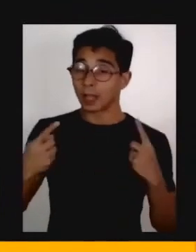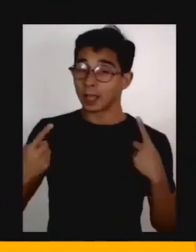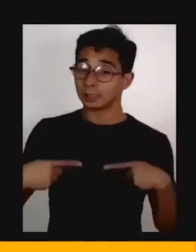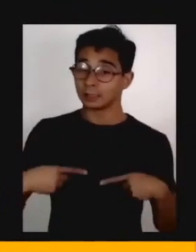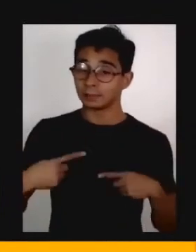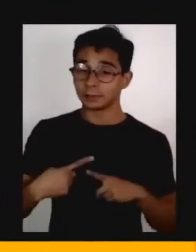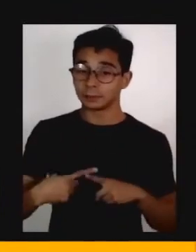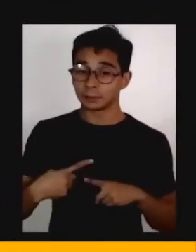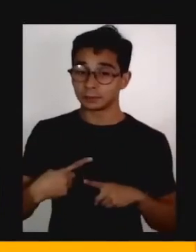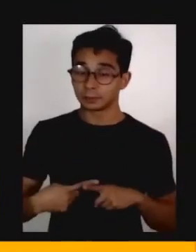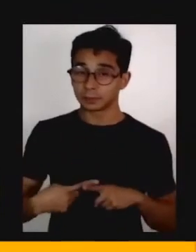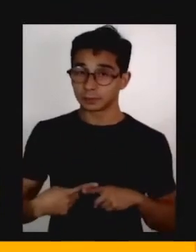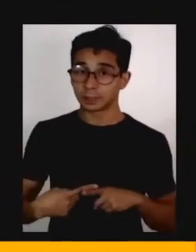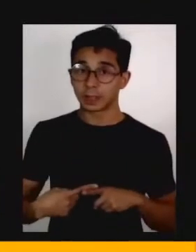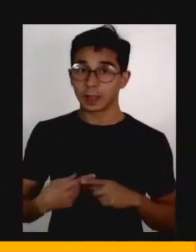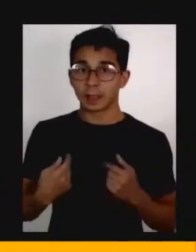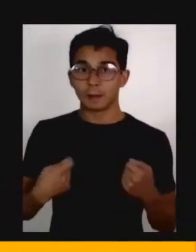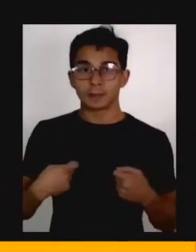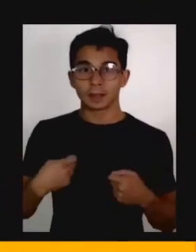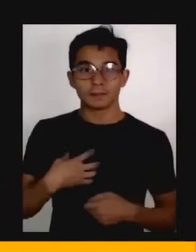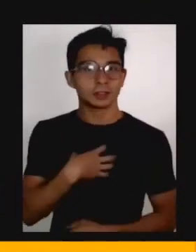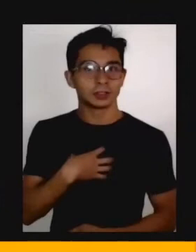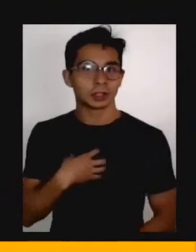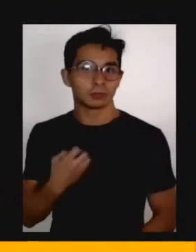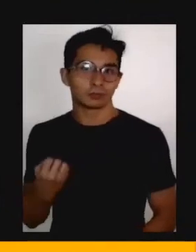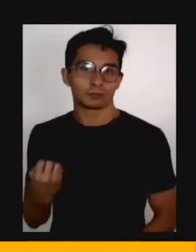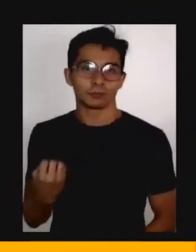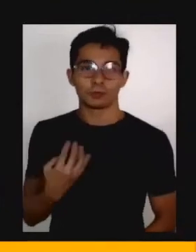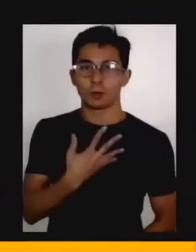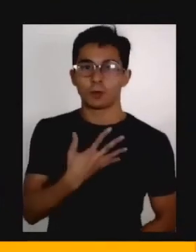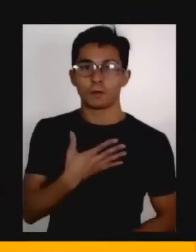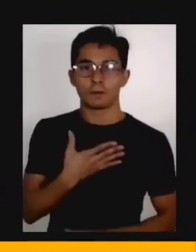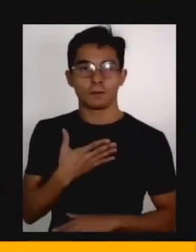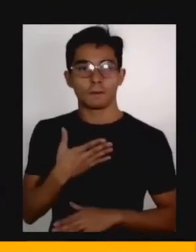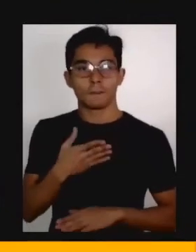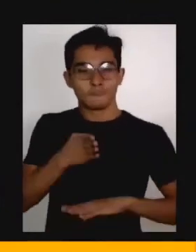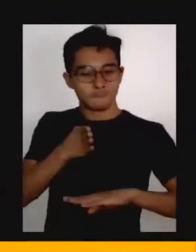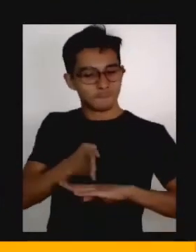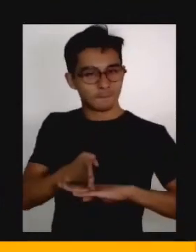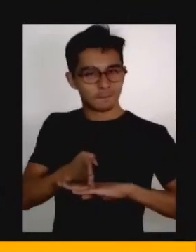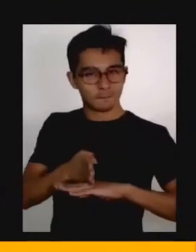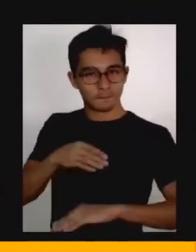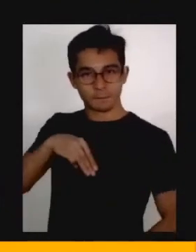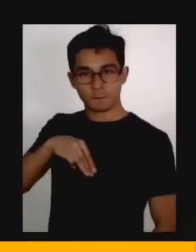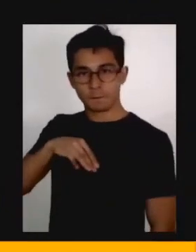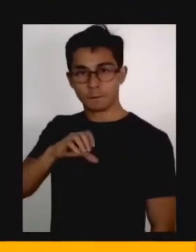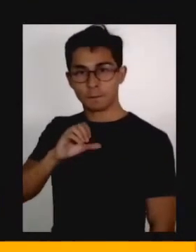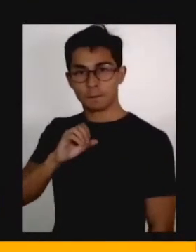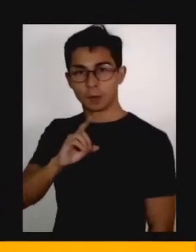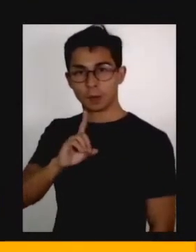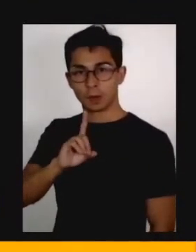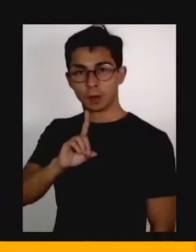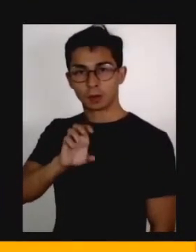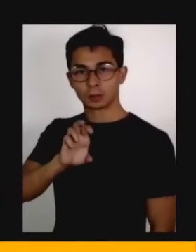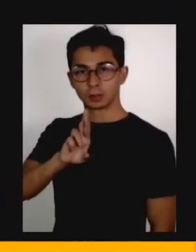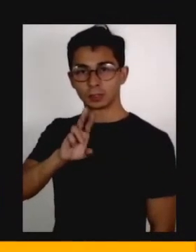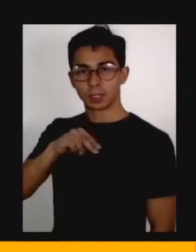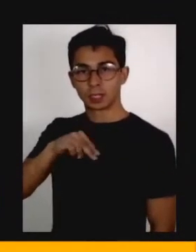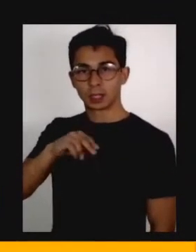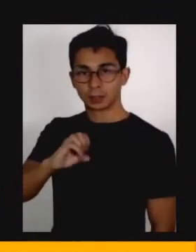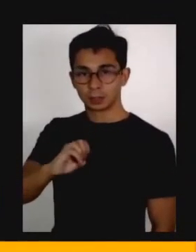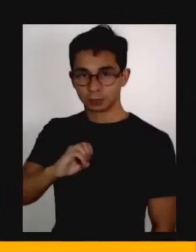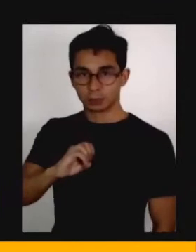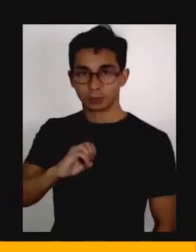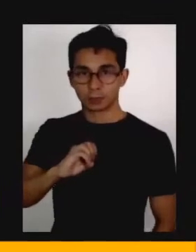uma forma inovadora, de uma forma moderna, de uma forma que tivesse relacionado com moda,